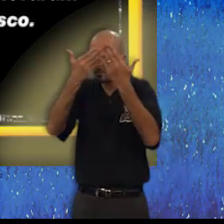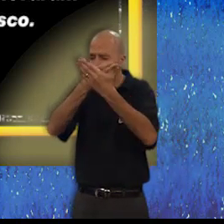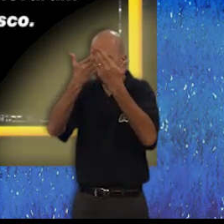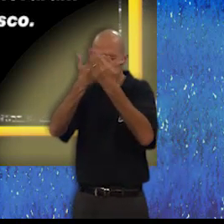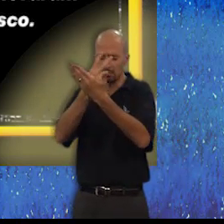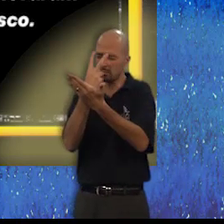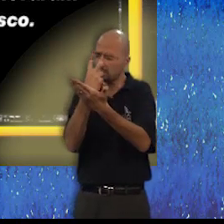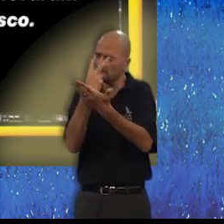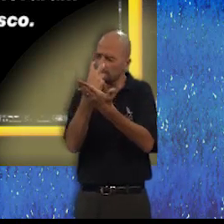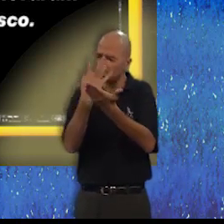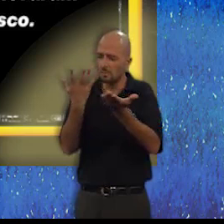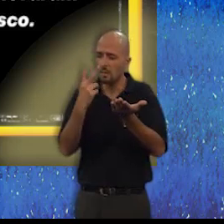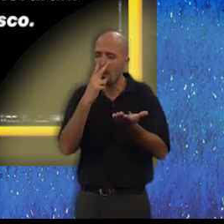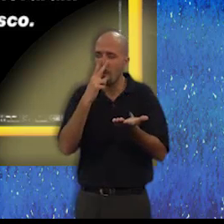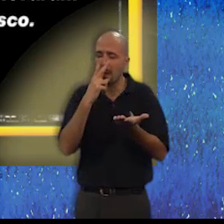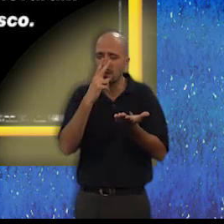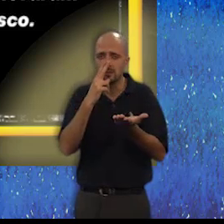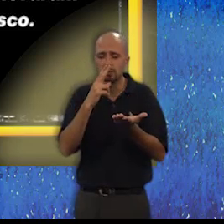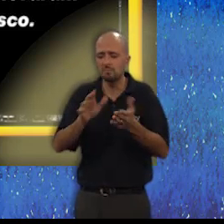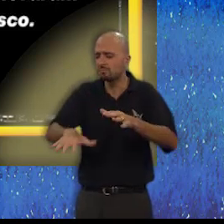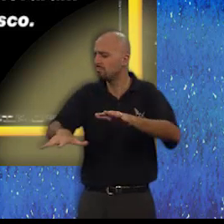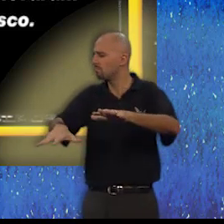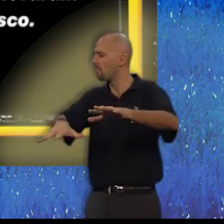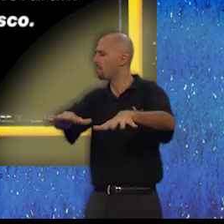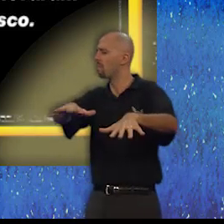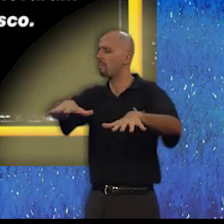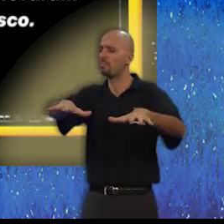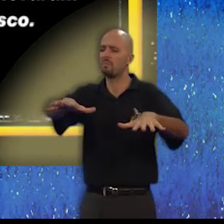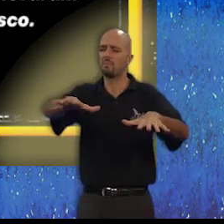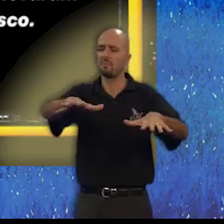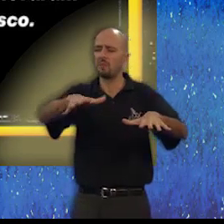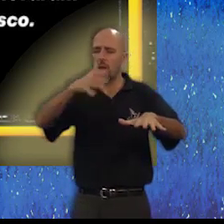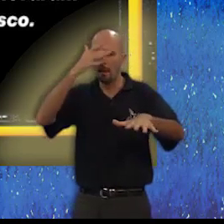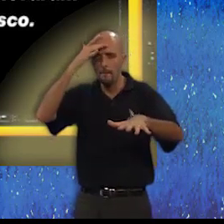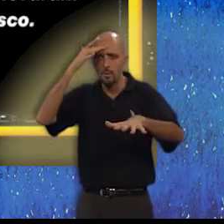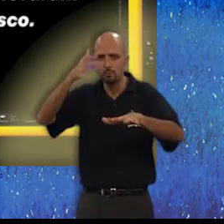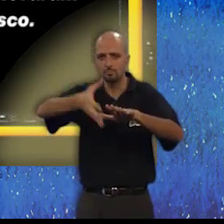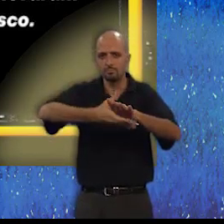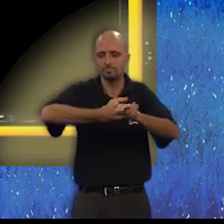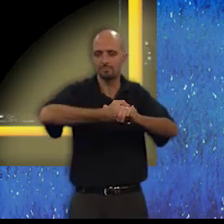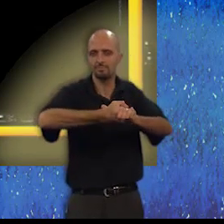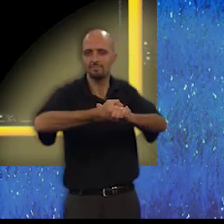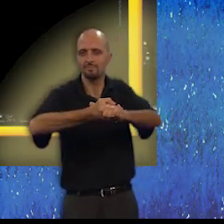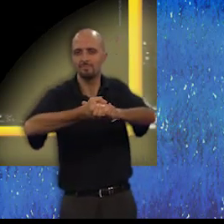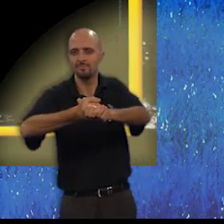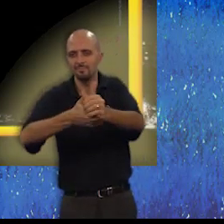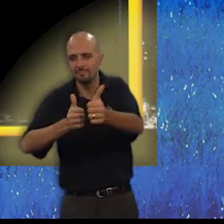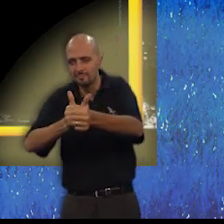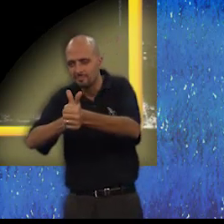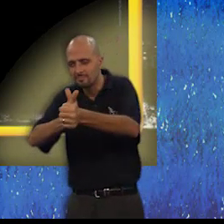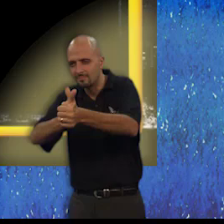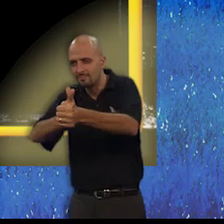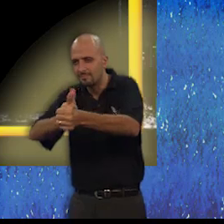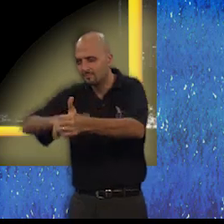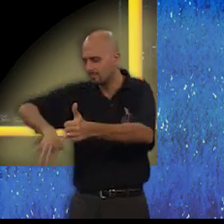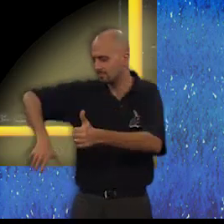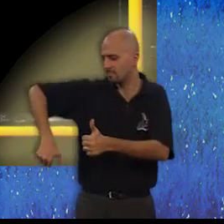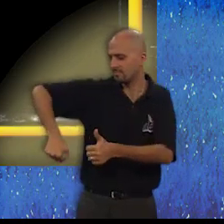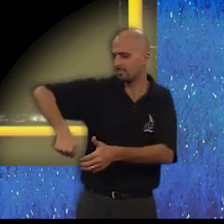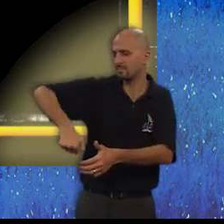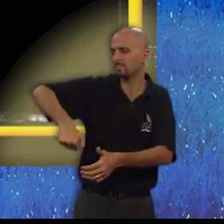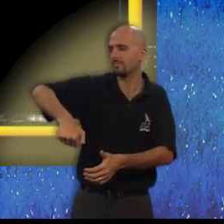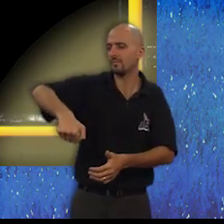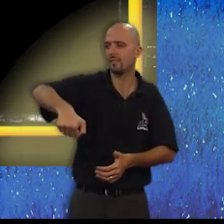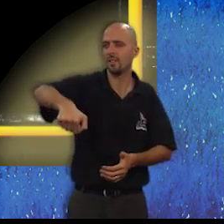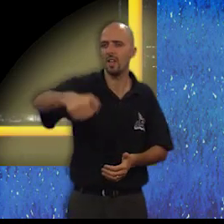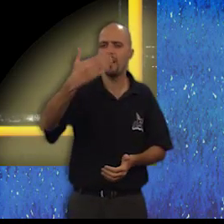nada podia ver. E guiando-o pela mão, levando-no para Damasco, esteve 3 dias sem ver,